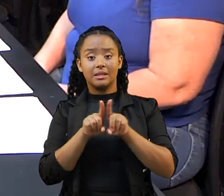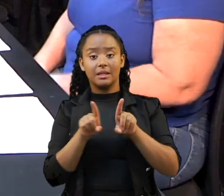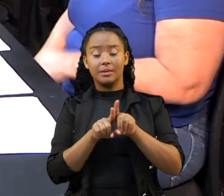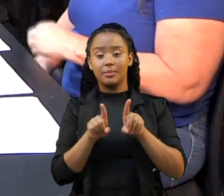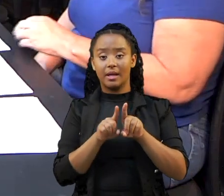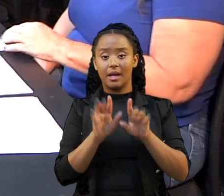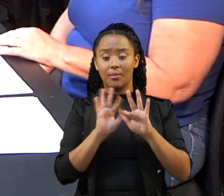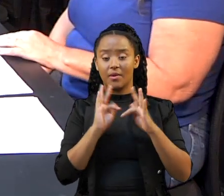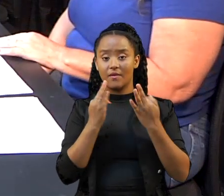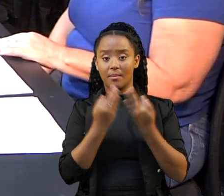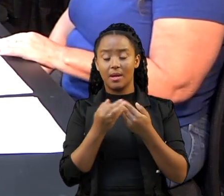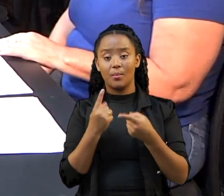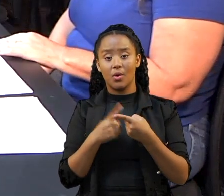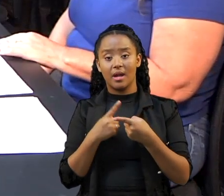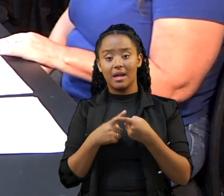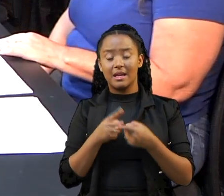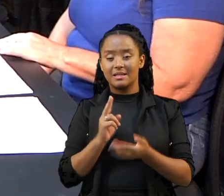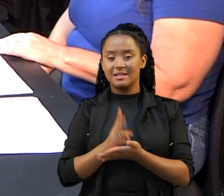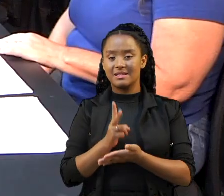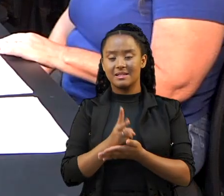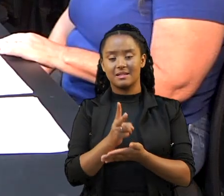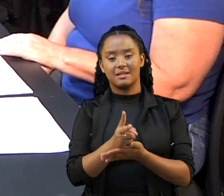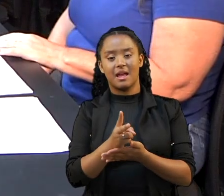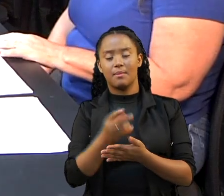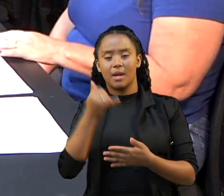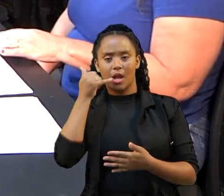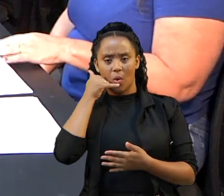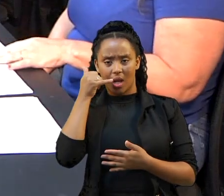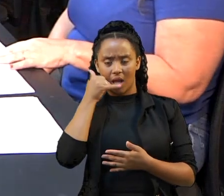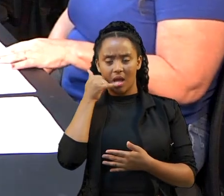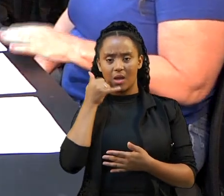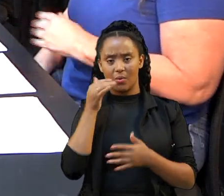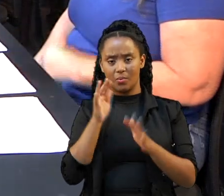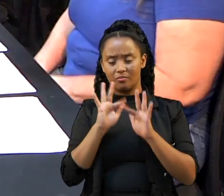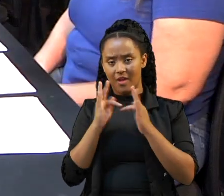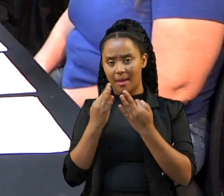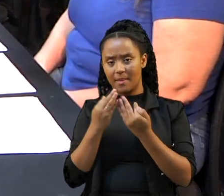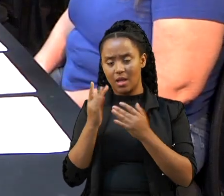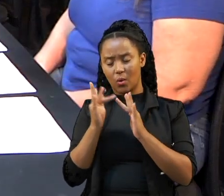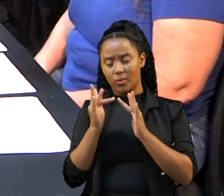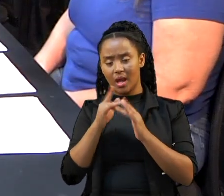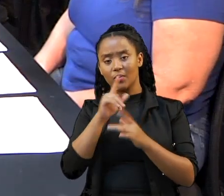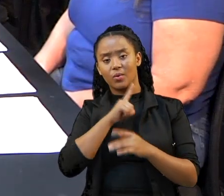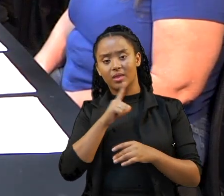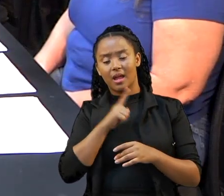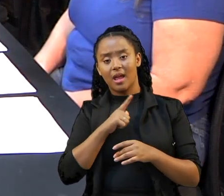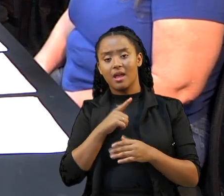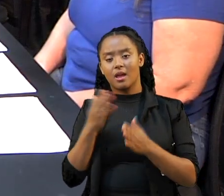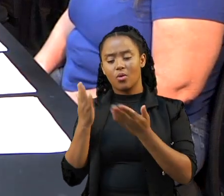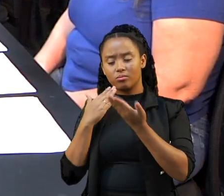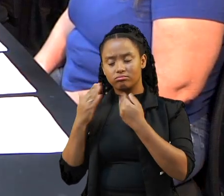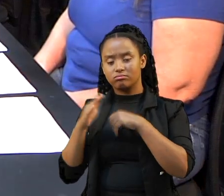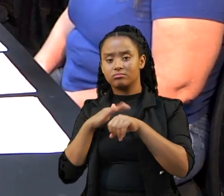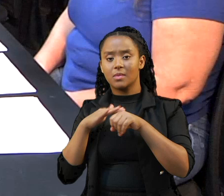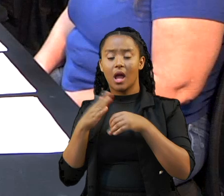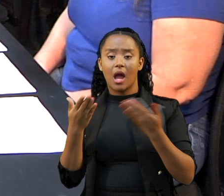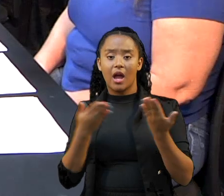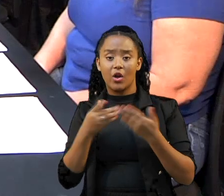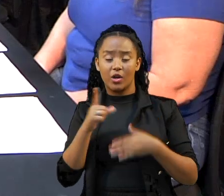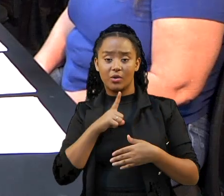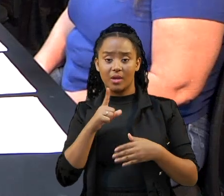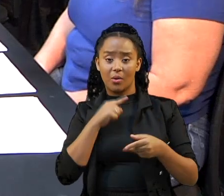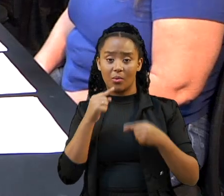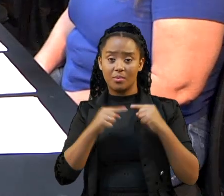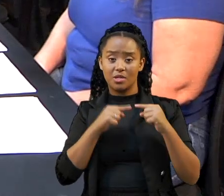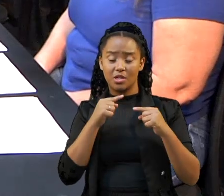também a minha família, sempre que eu ligo, eu toco, eu falo sobre isso com eles. Agora mesmo eu estou com a